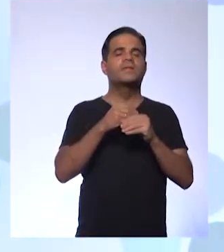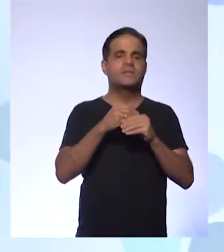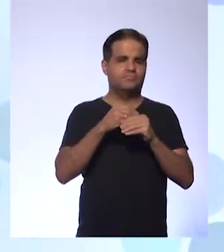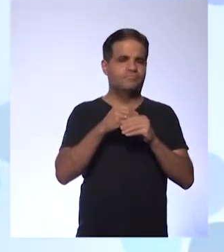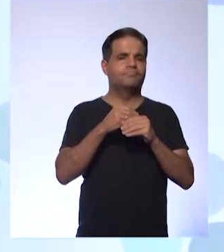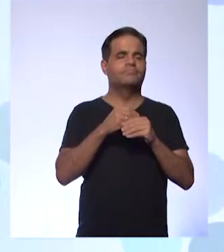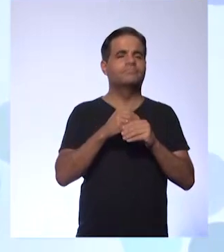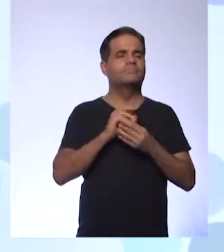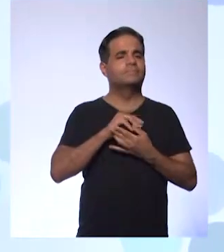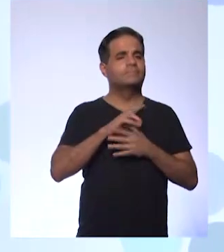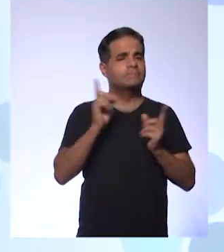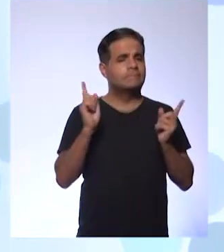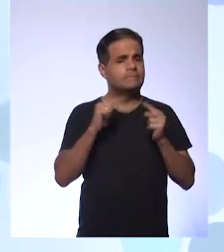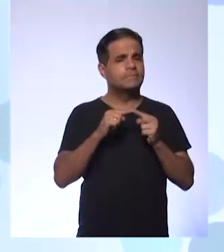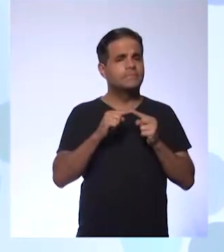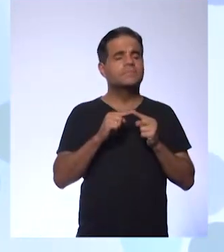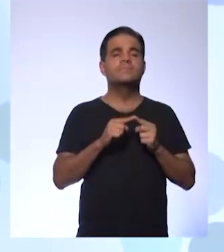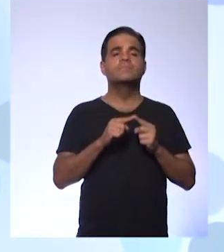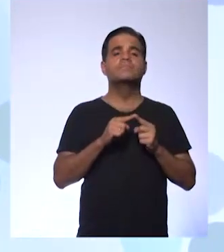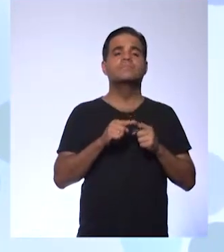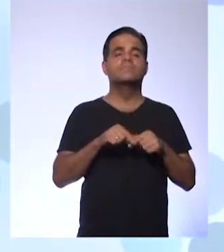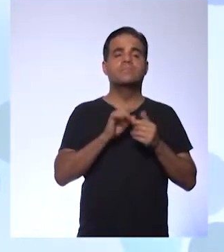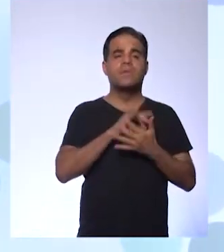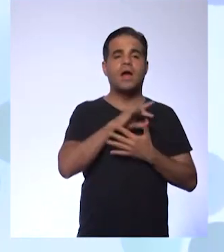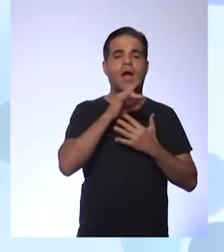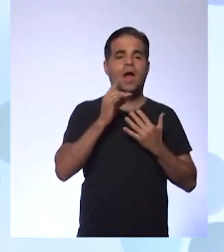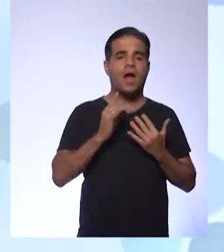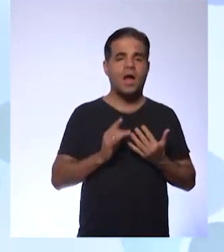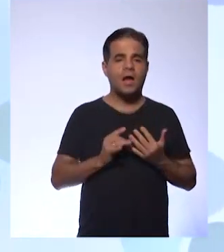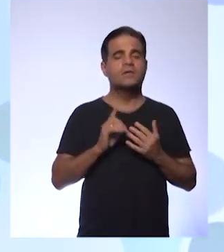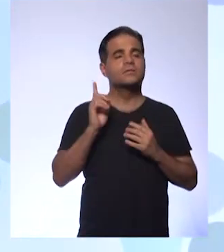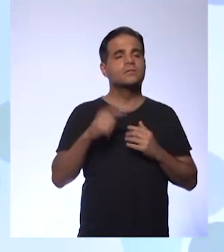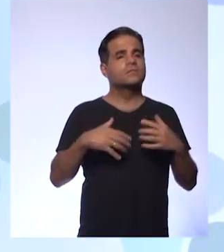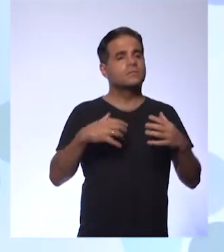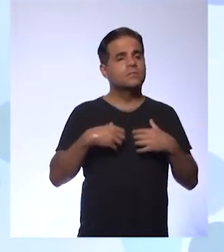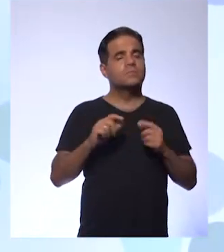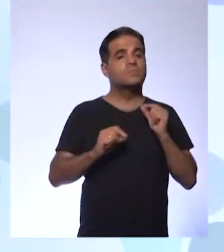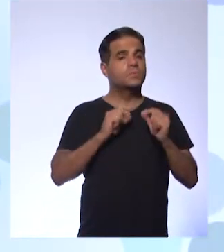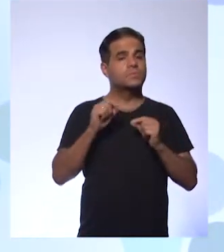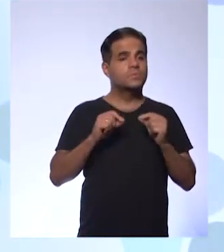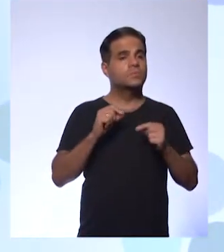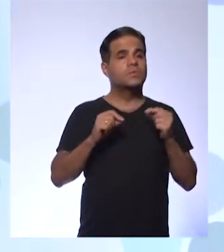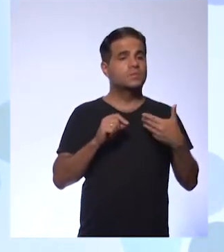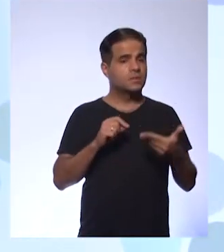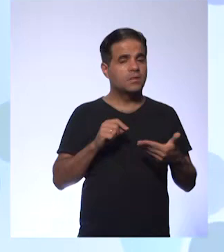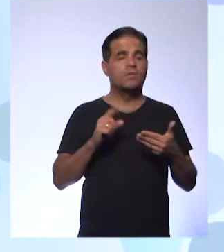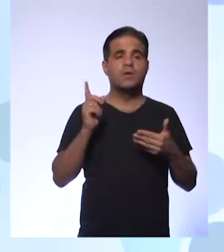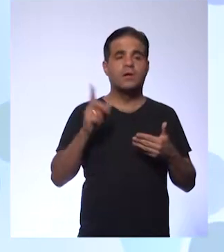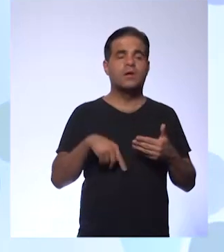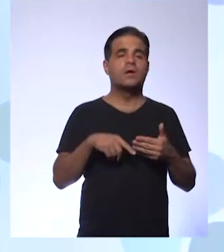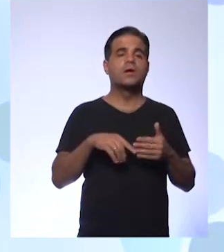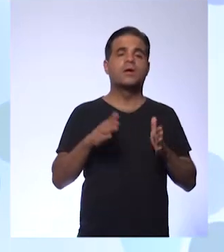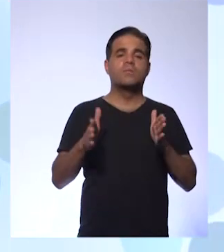uma circunstância. Então, cada circunstância é uma situação, é uma